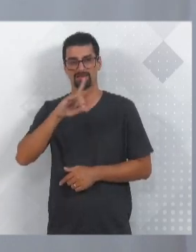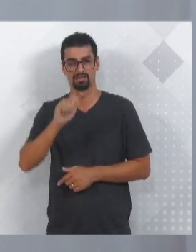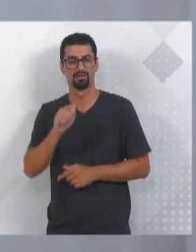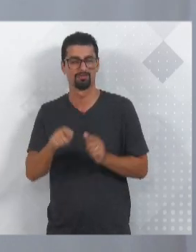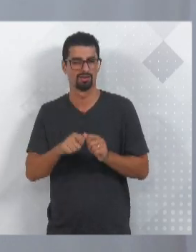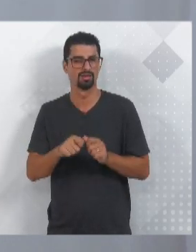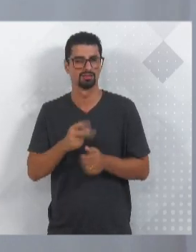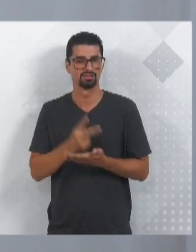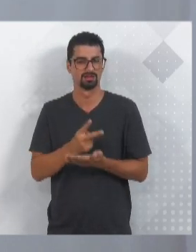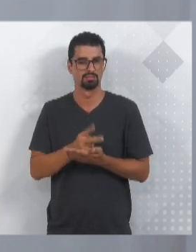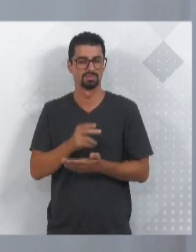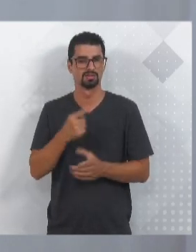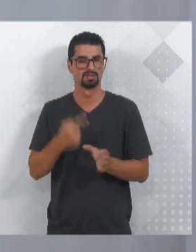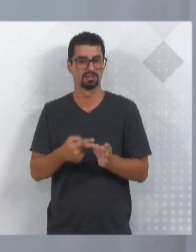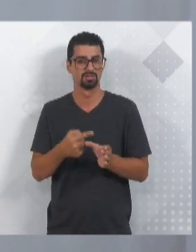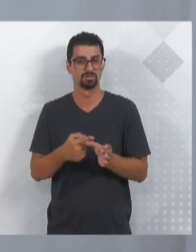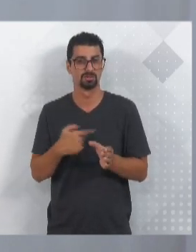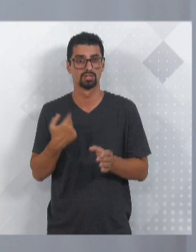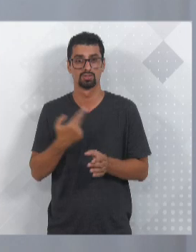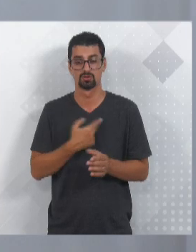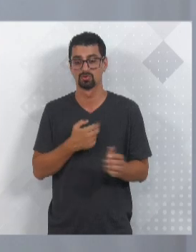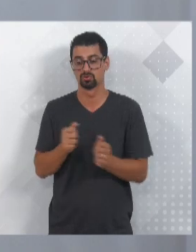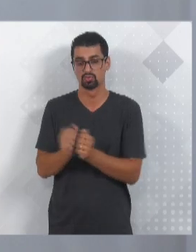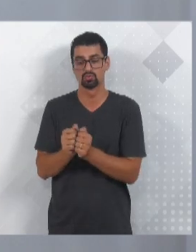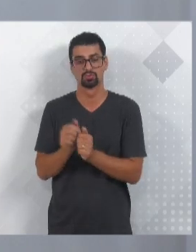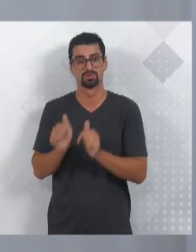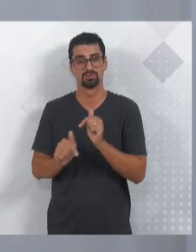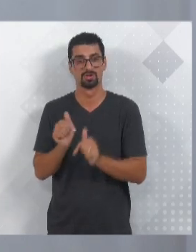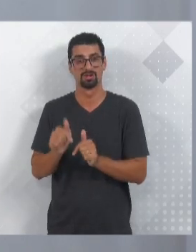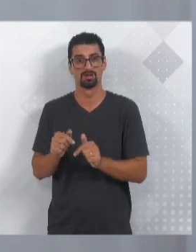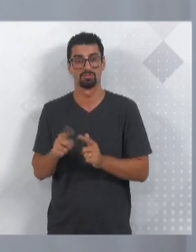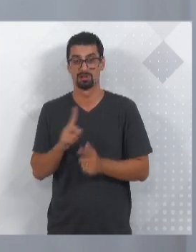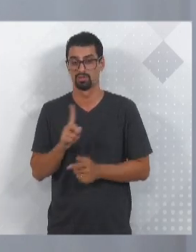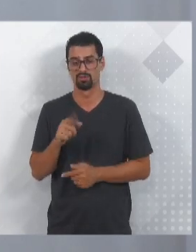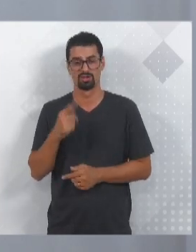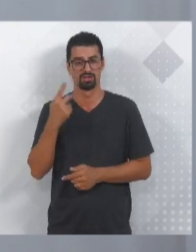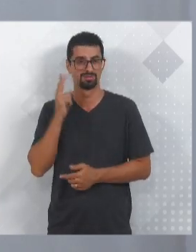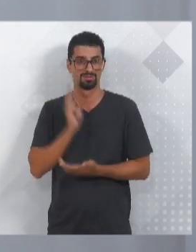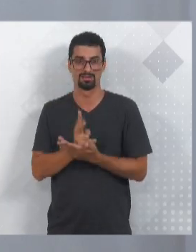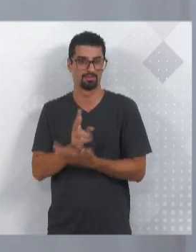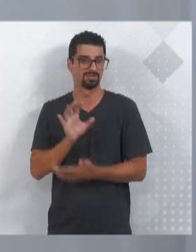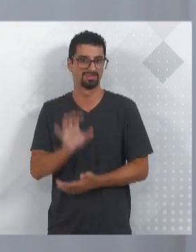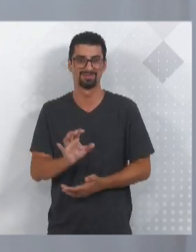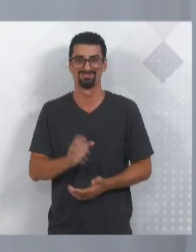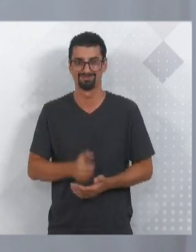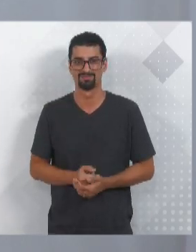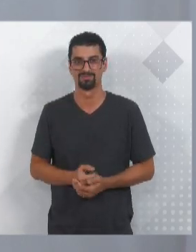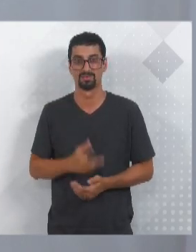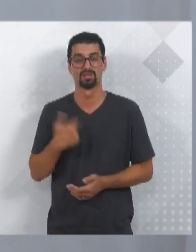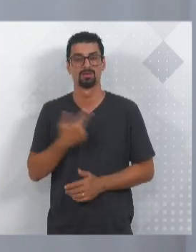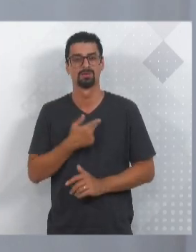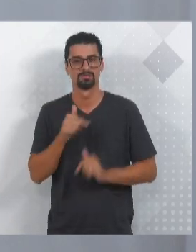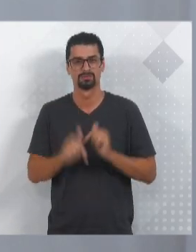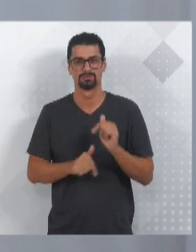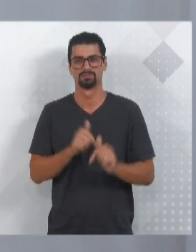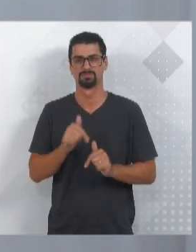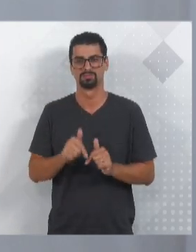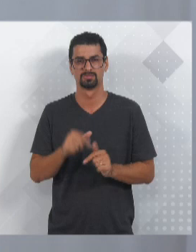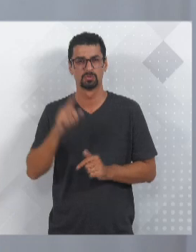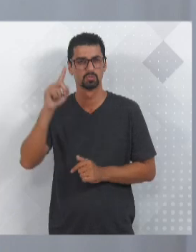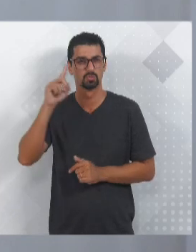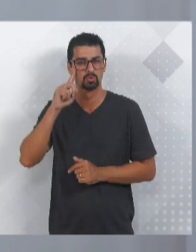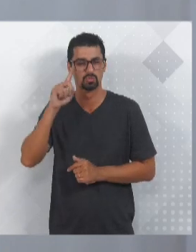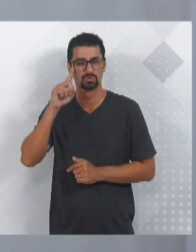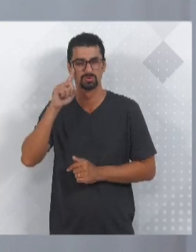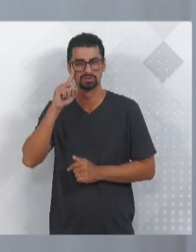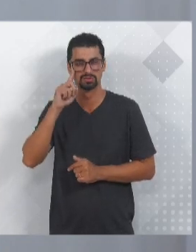município, e sim, a gente atua em conjunto, mas não é praxe, gente. A nossa atuação